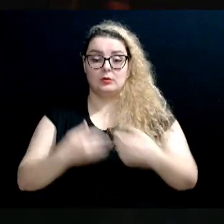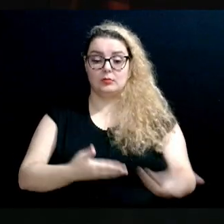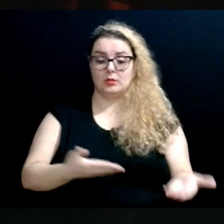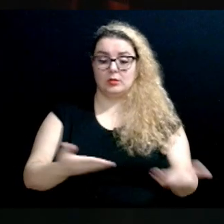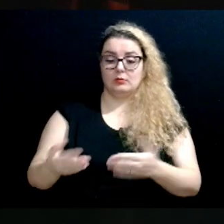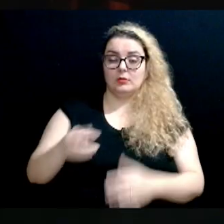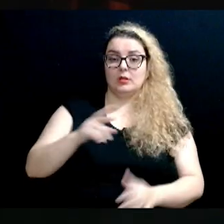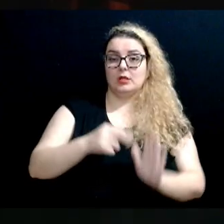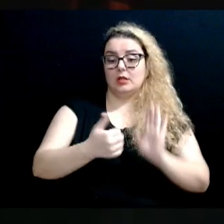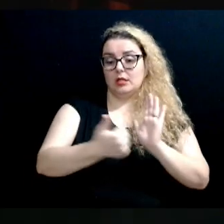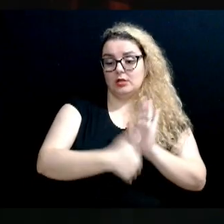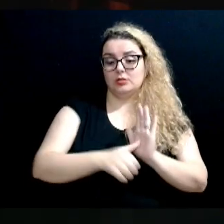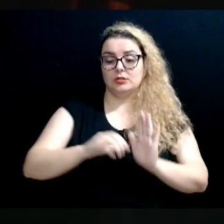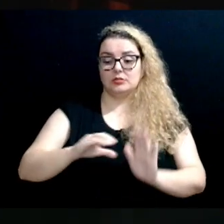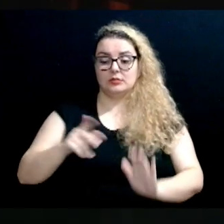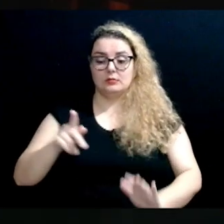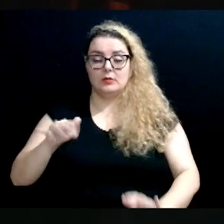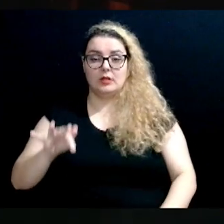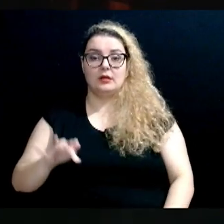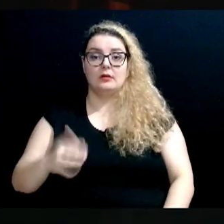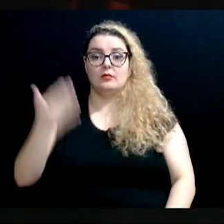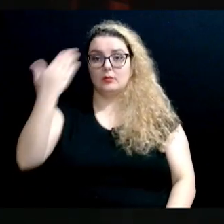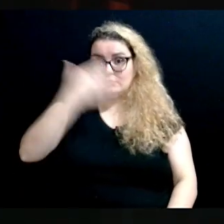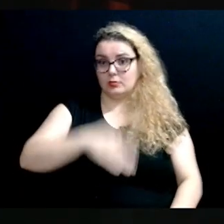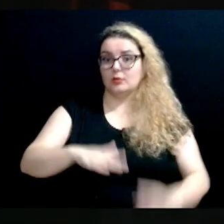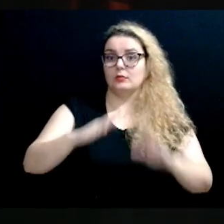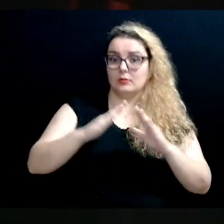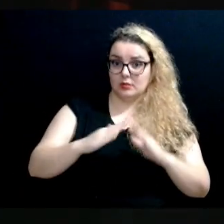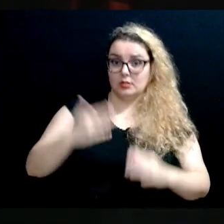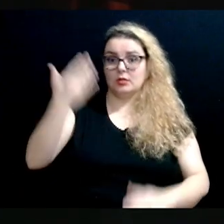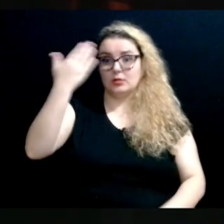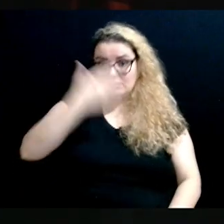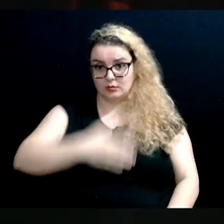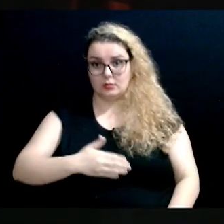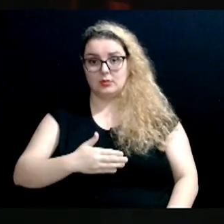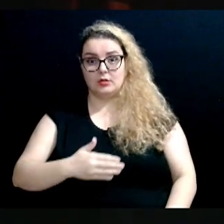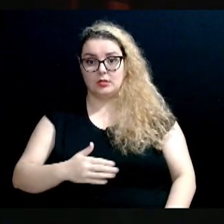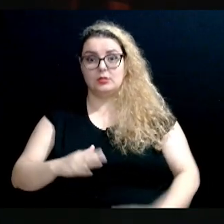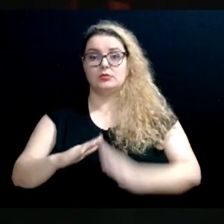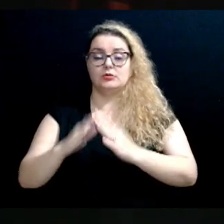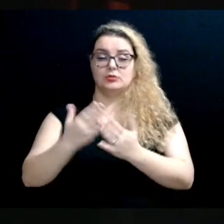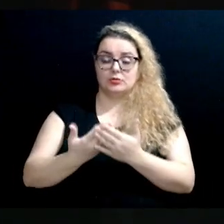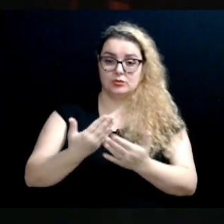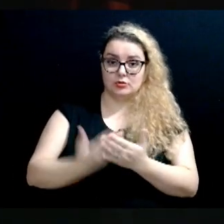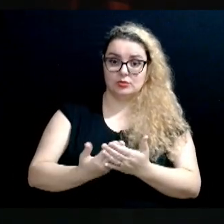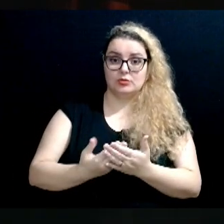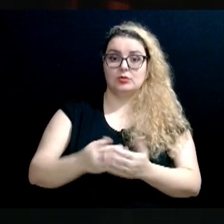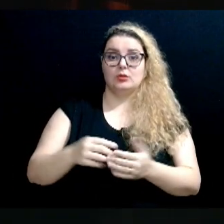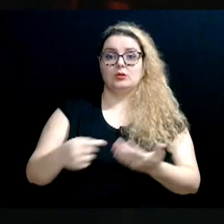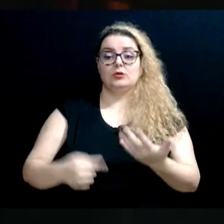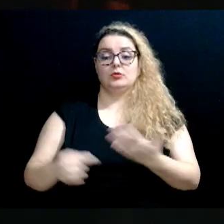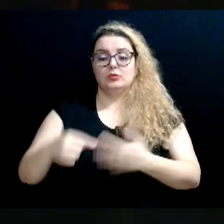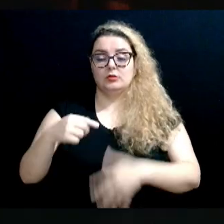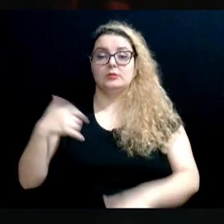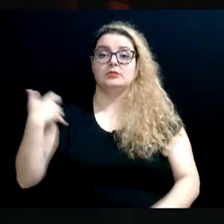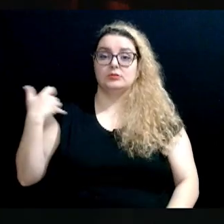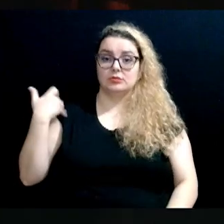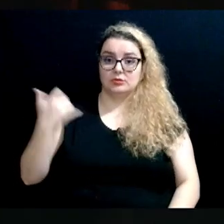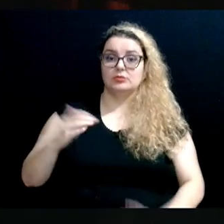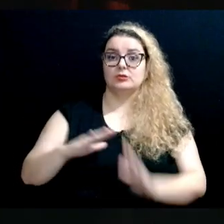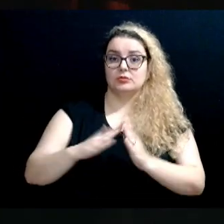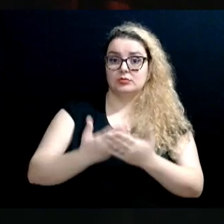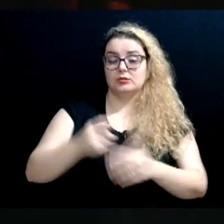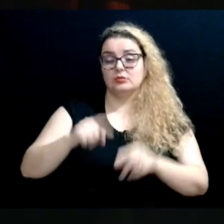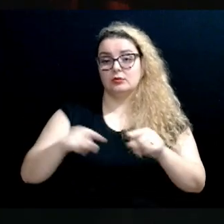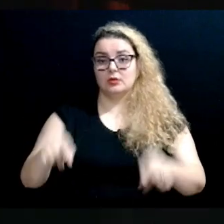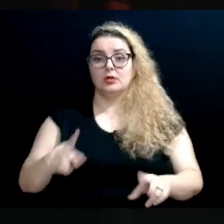CPF, comprovante de residência e comprovante de escolaridade. Os requisitos de idade e escolaridade variam de acordo com o